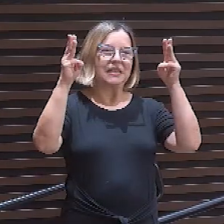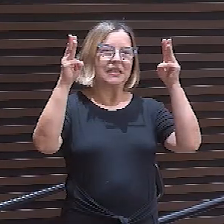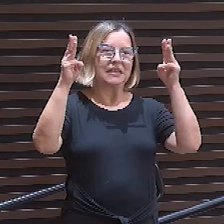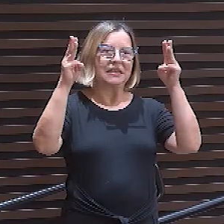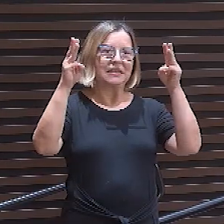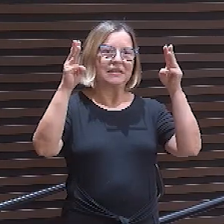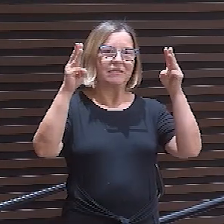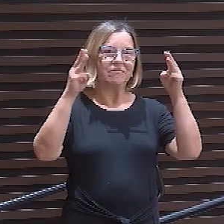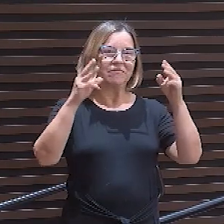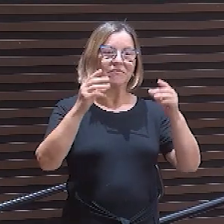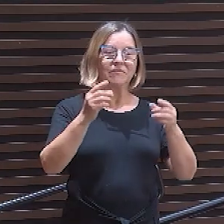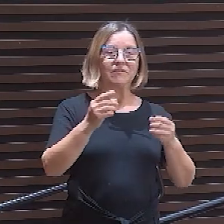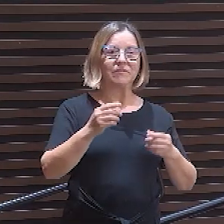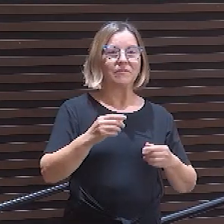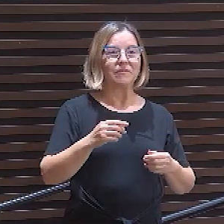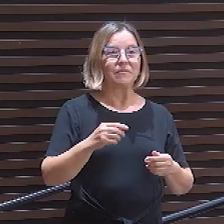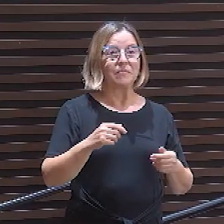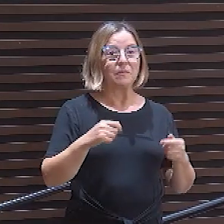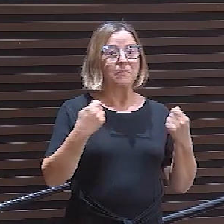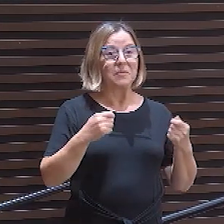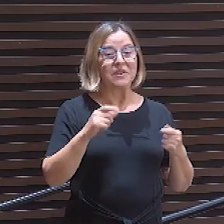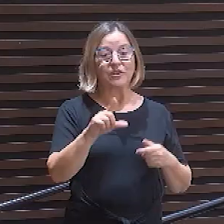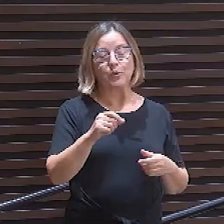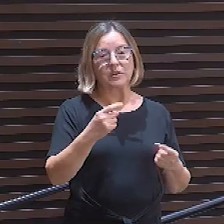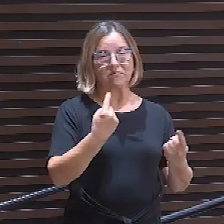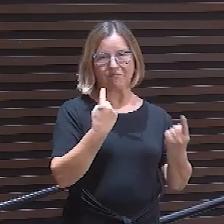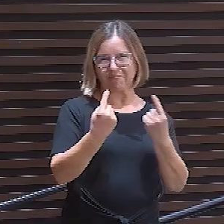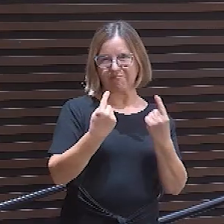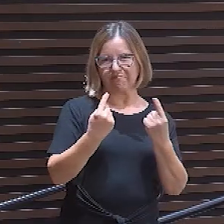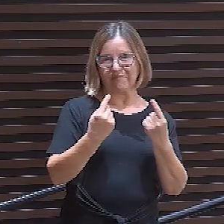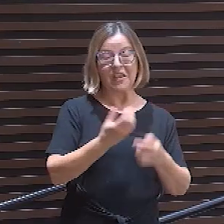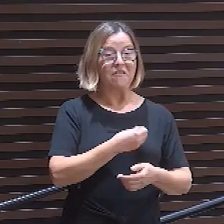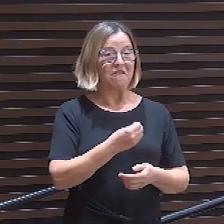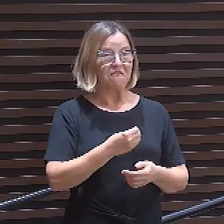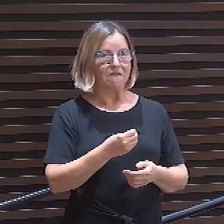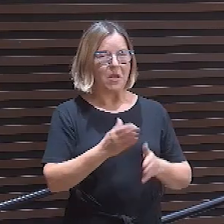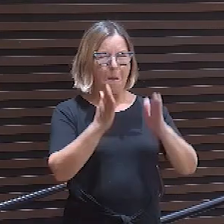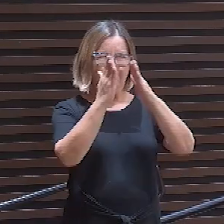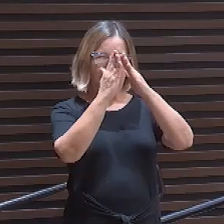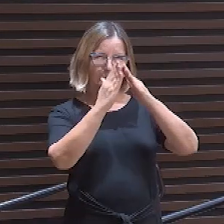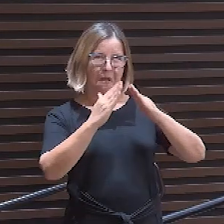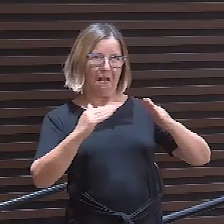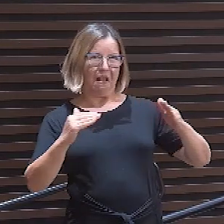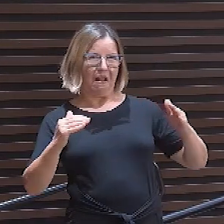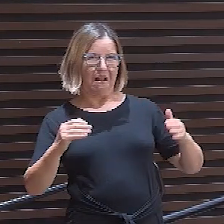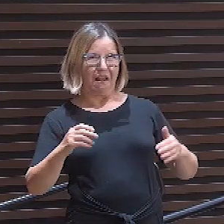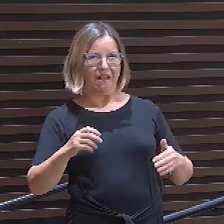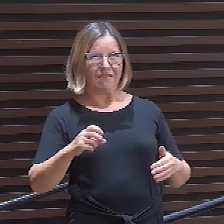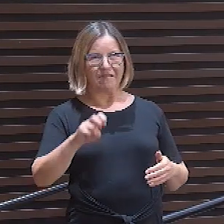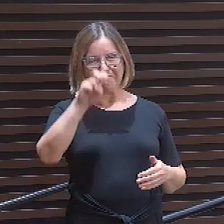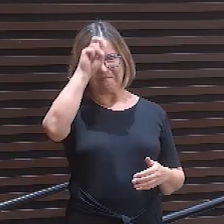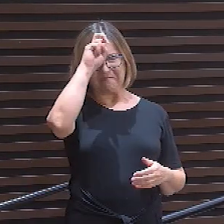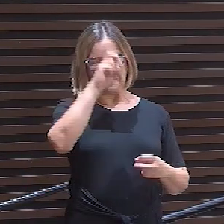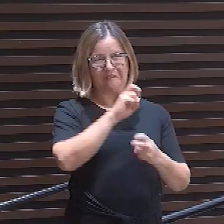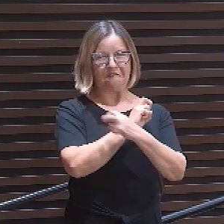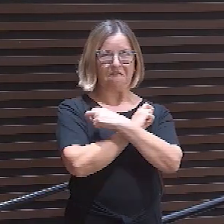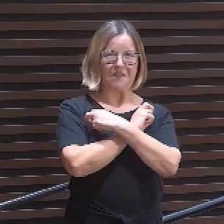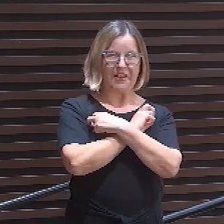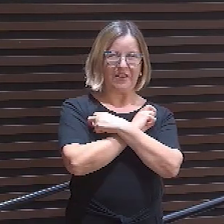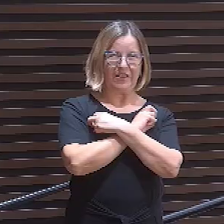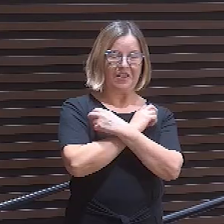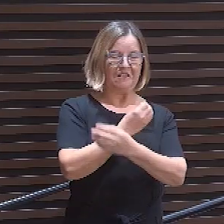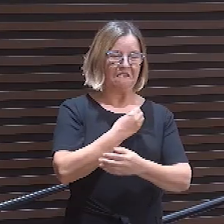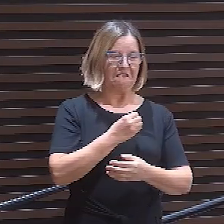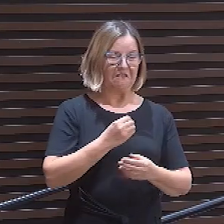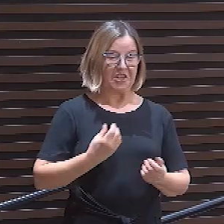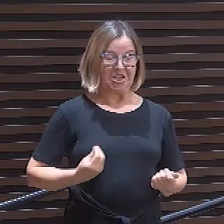de Faraó, desfrutando de riquezas, de poder, de conforto, ou se identificar com o